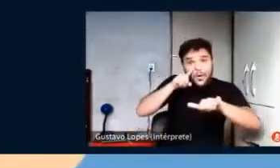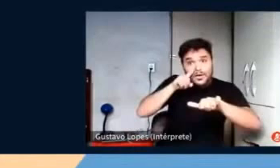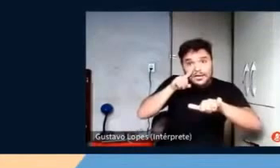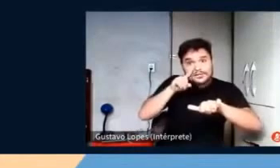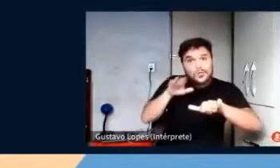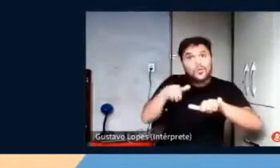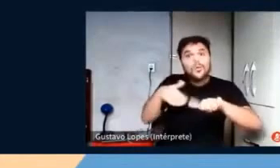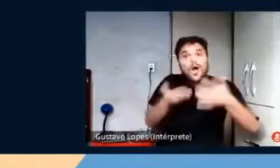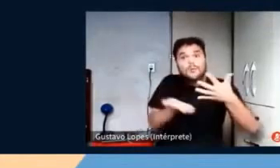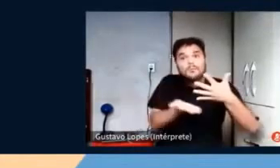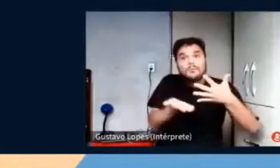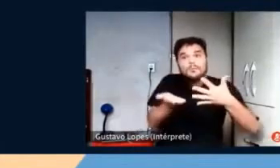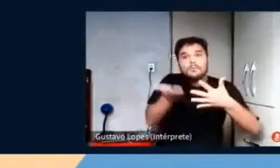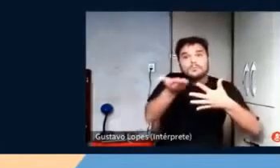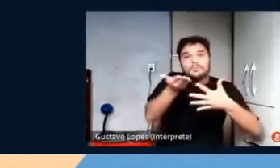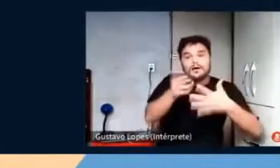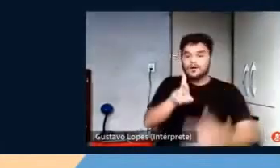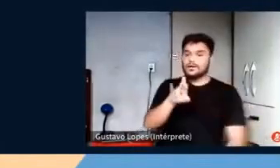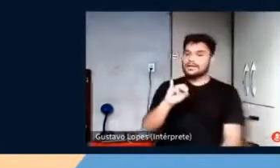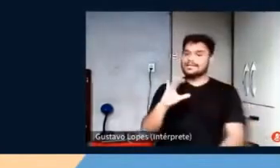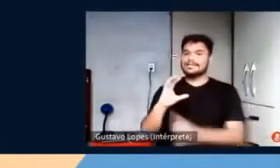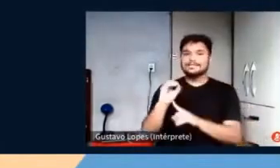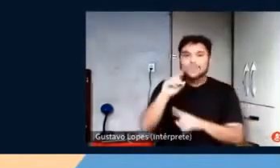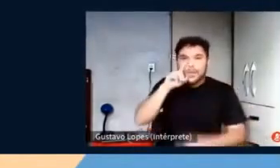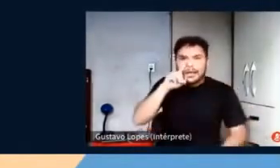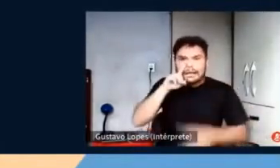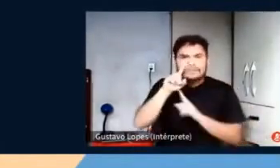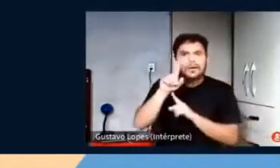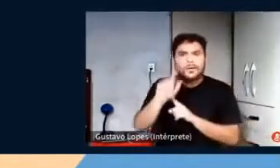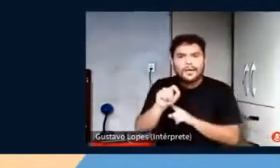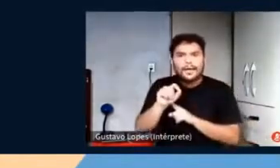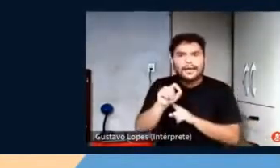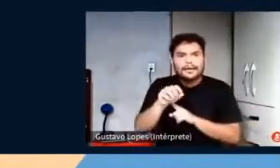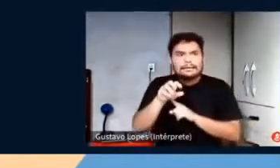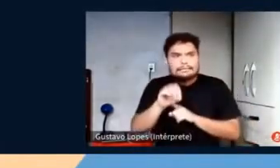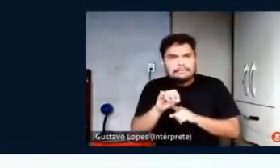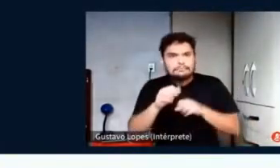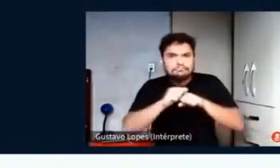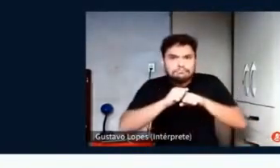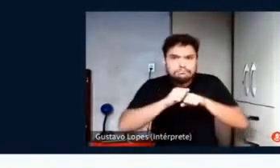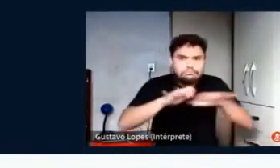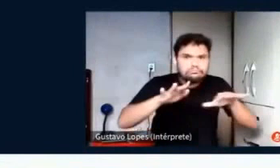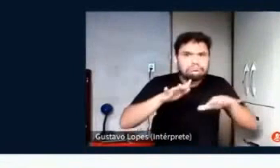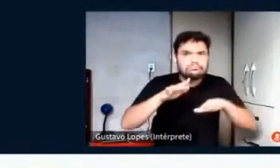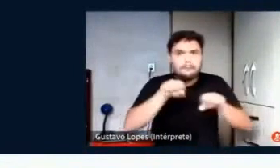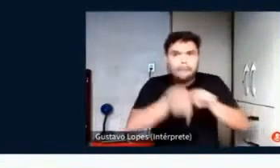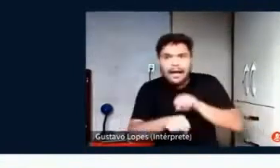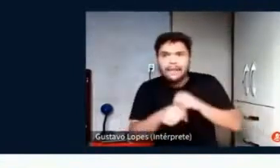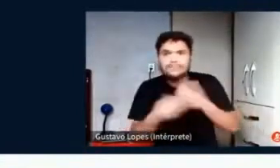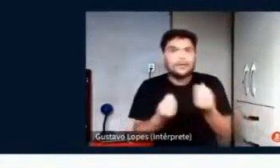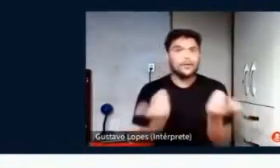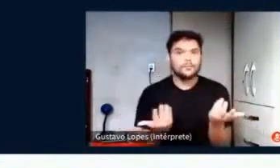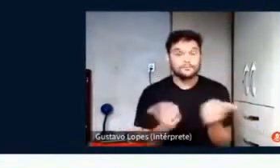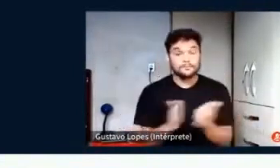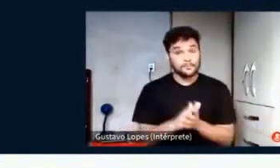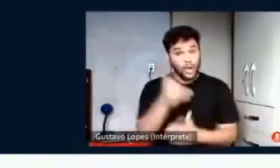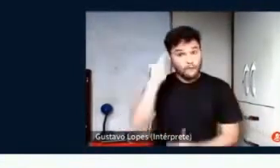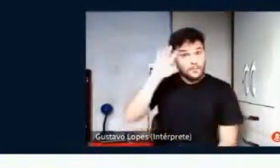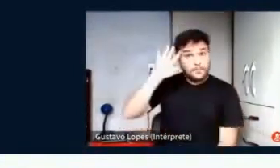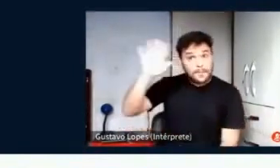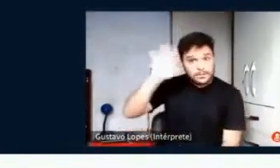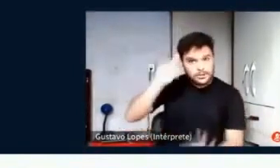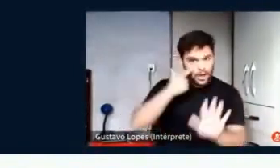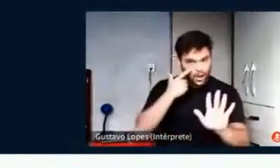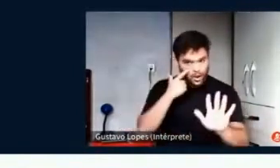o risco nada mais é do que uma função entre ameaça e vulnerabilidade. Então, imagine o seguinte, eu tenho